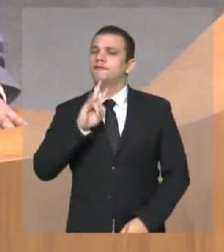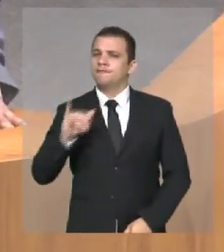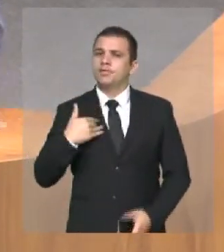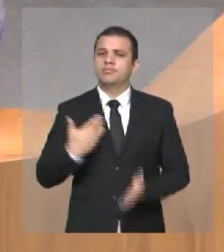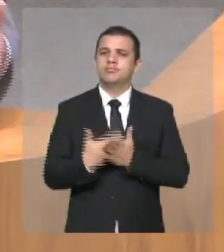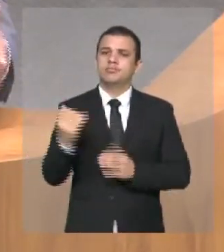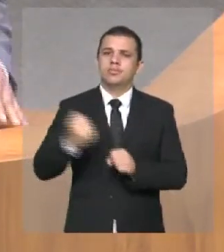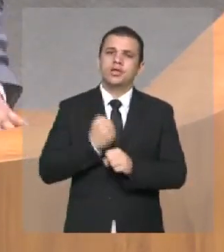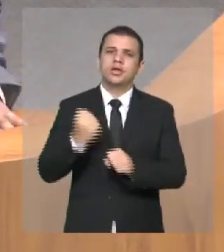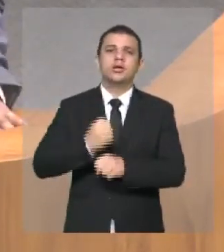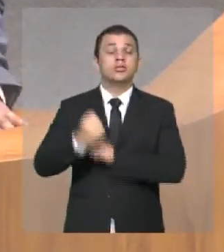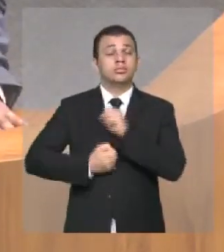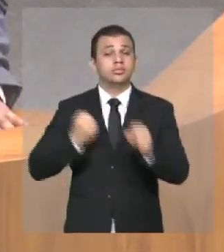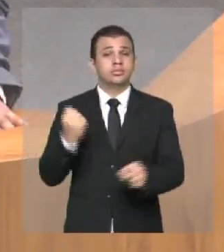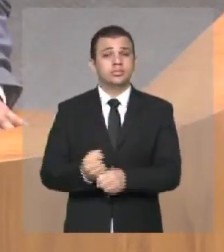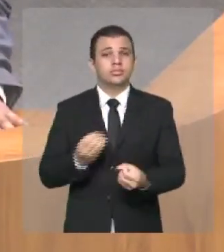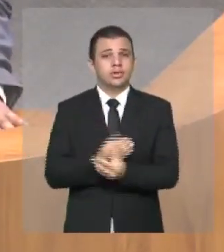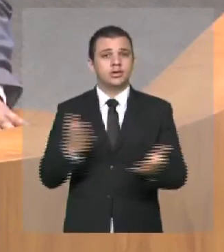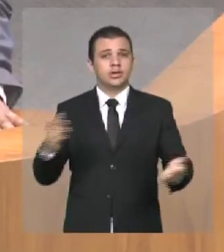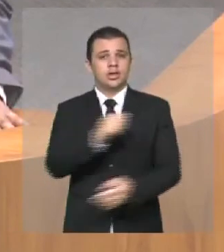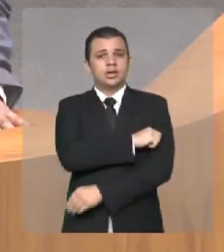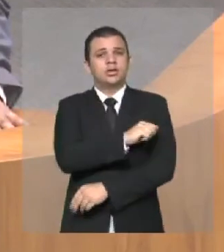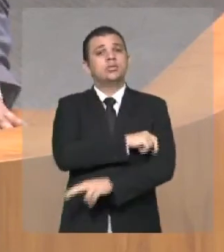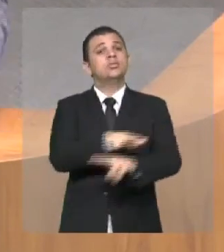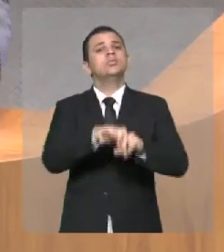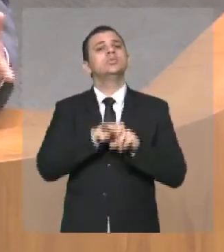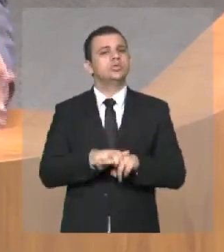ano para entregar para os alunos, porque a